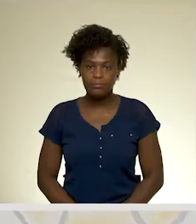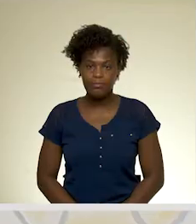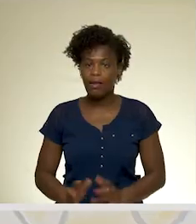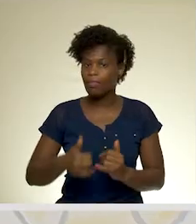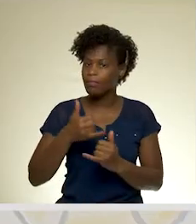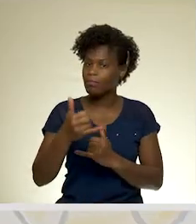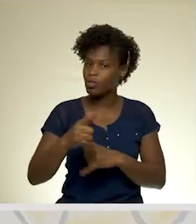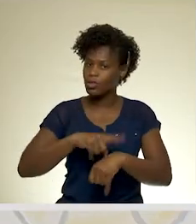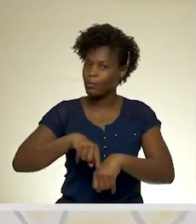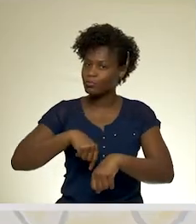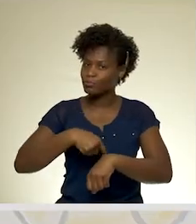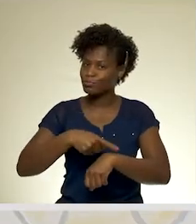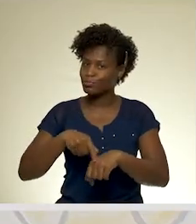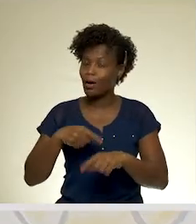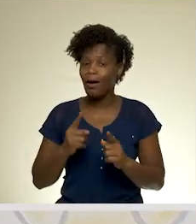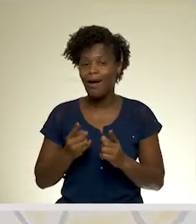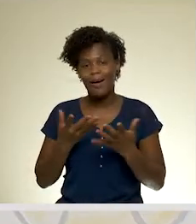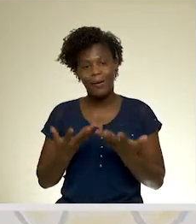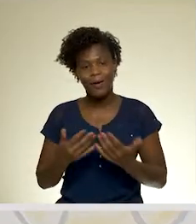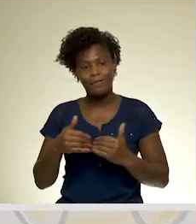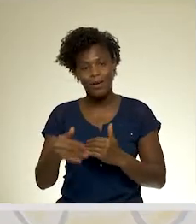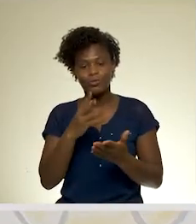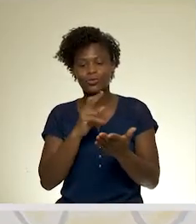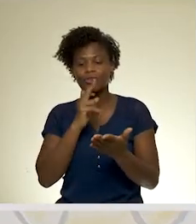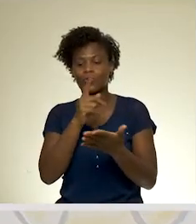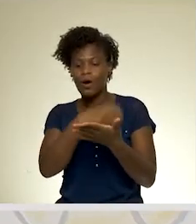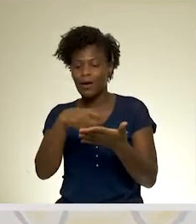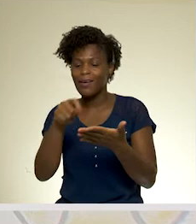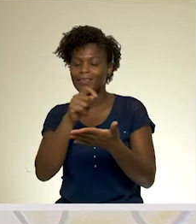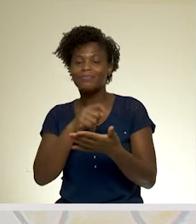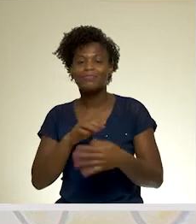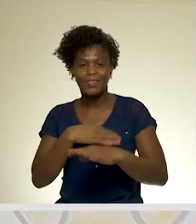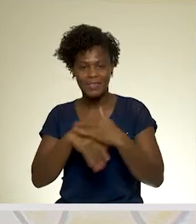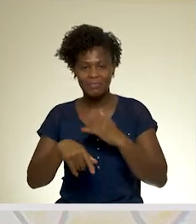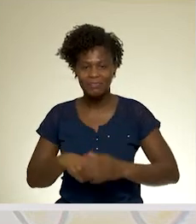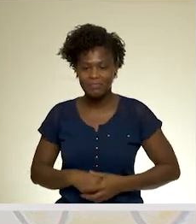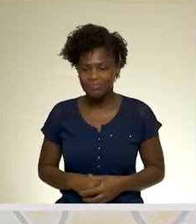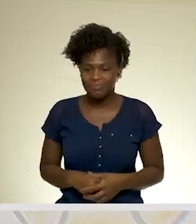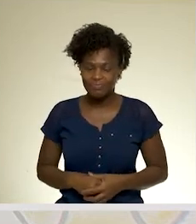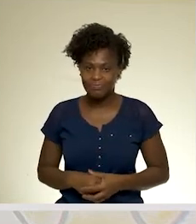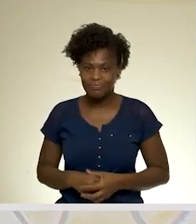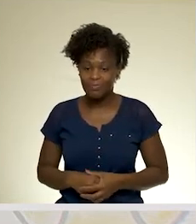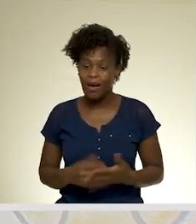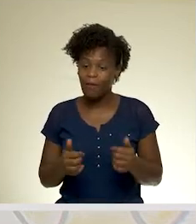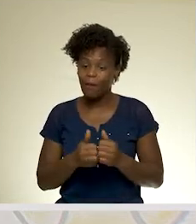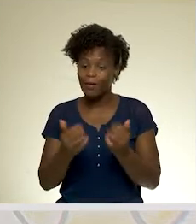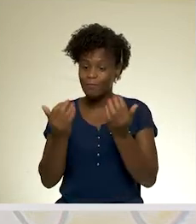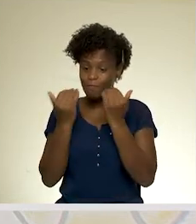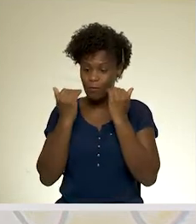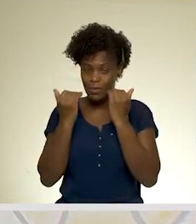Depois de um tempinho, agora vamos resolver o exercício. Bem, com a